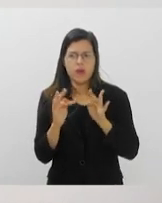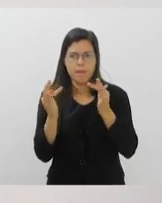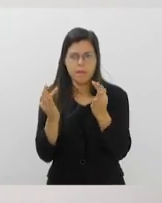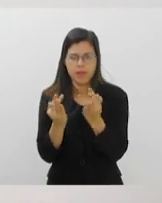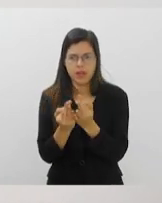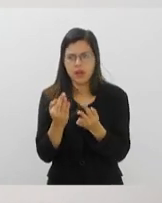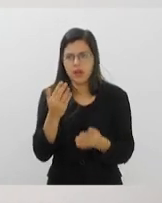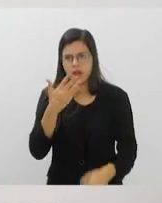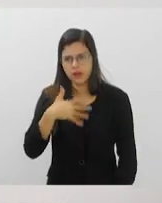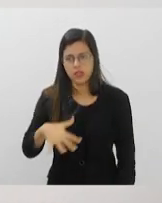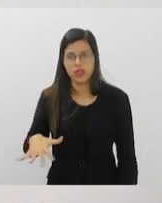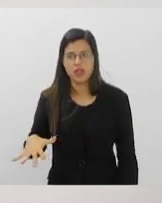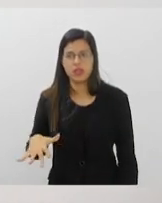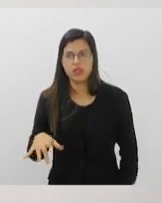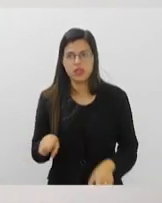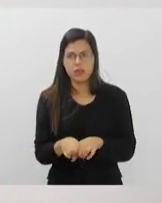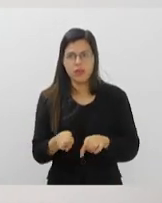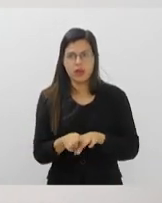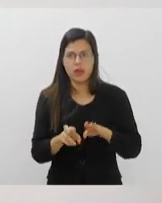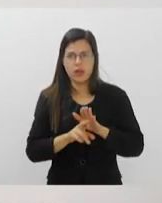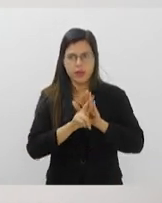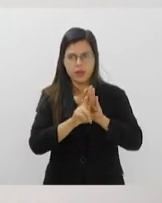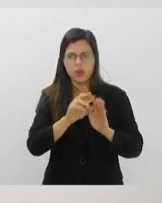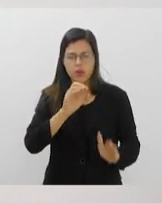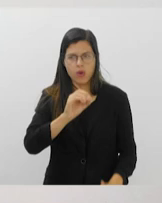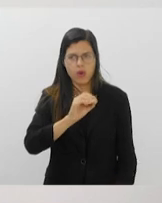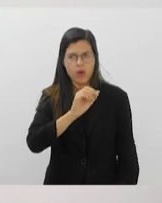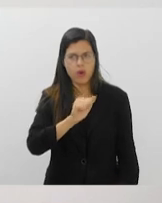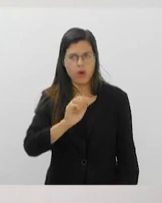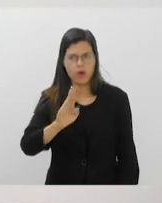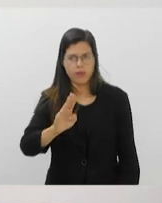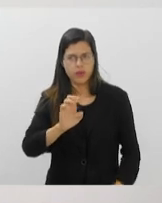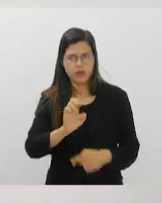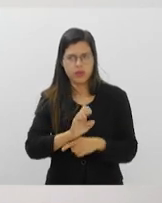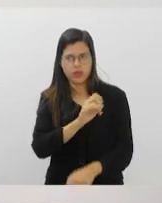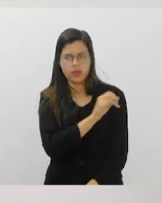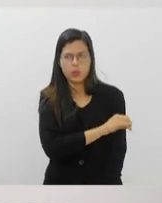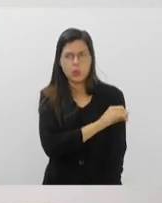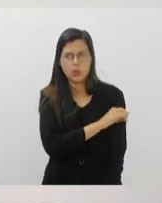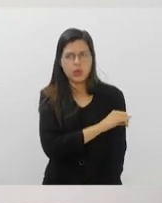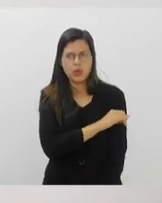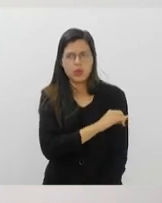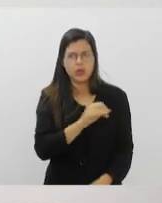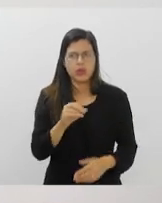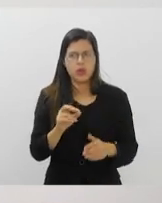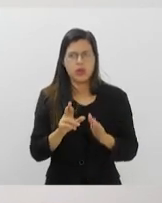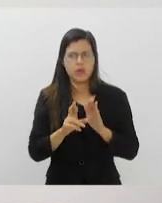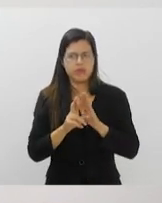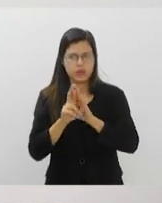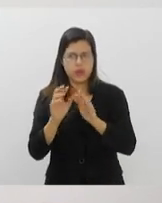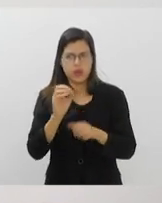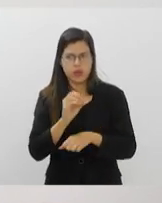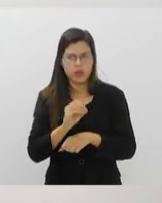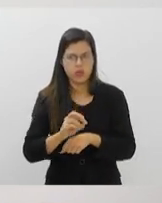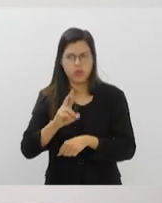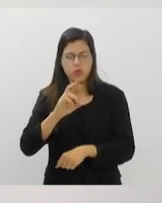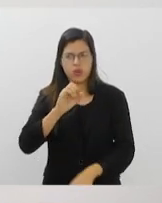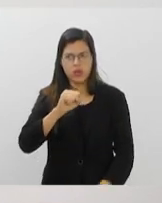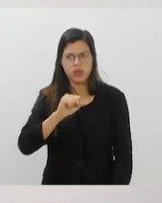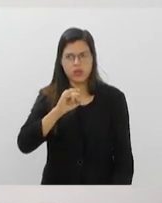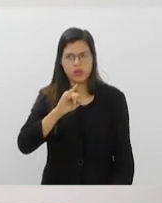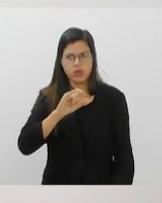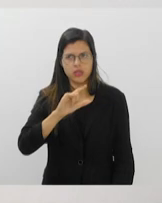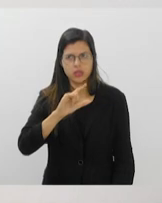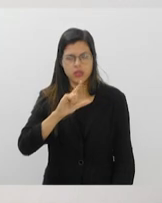representar a OAB do Estado do Rio de Janeiro no no lugar da Dra Silvana do Monte morira que é presidente da Comissão de